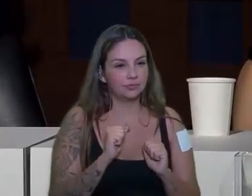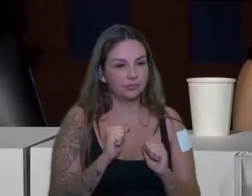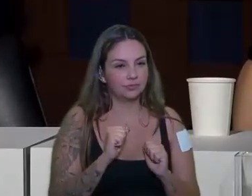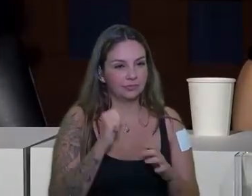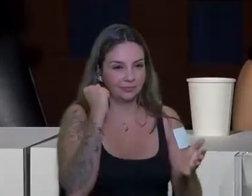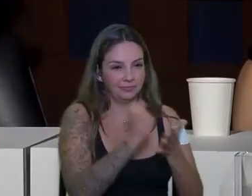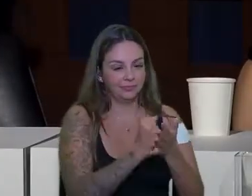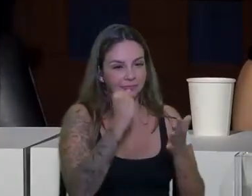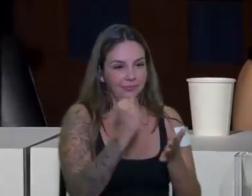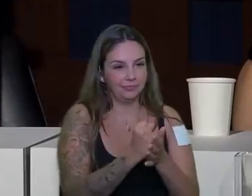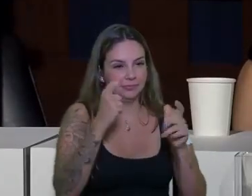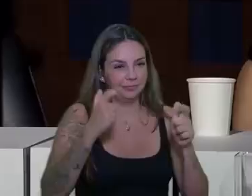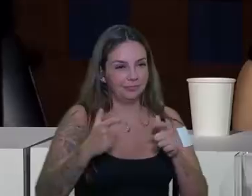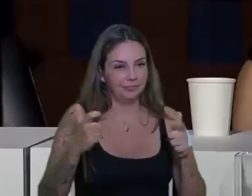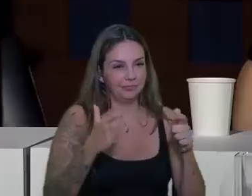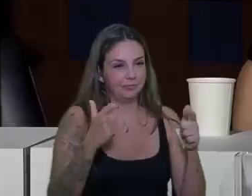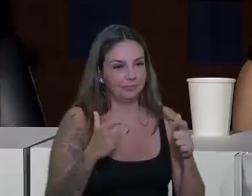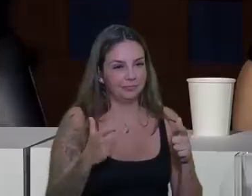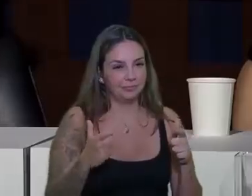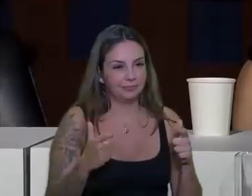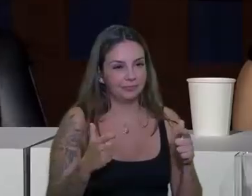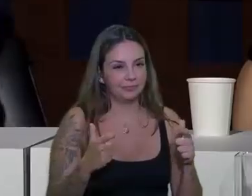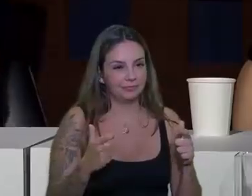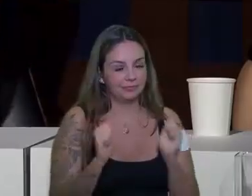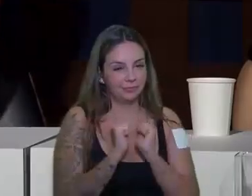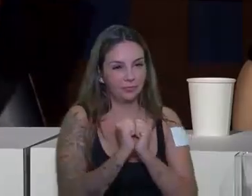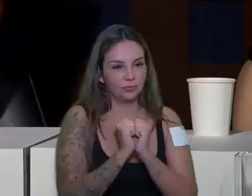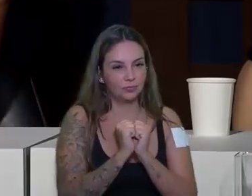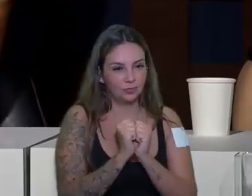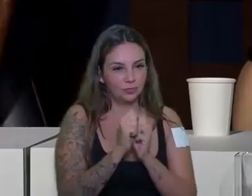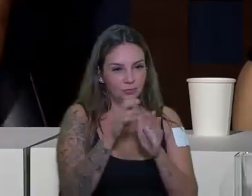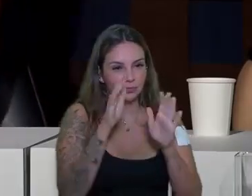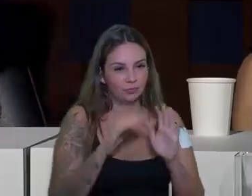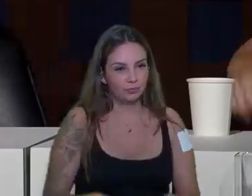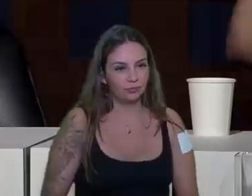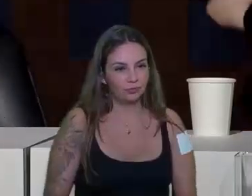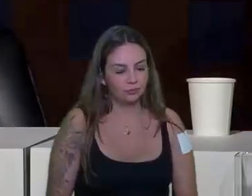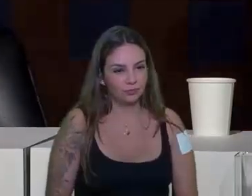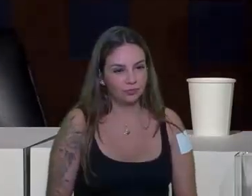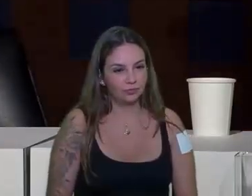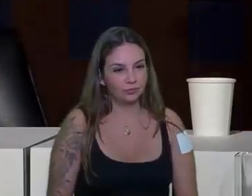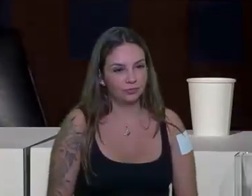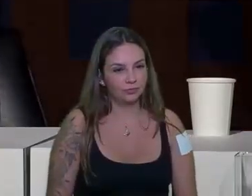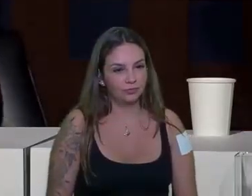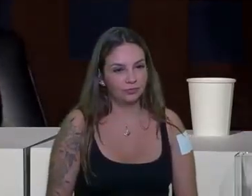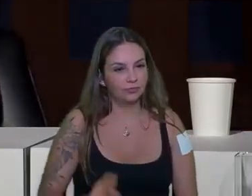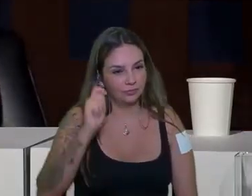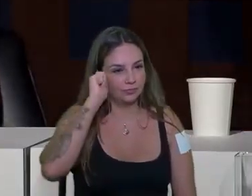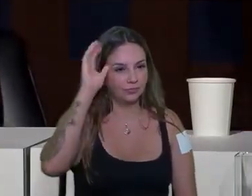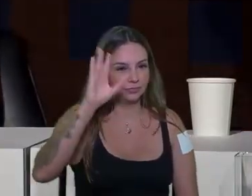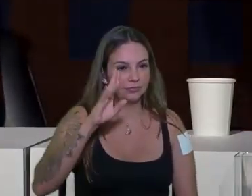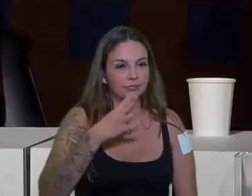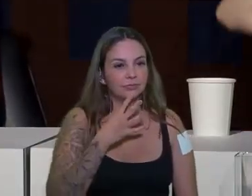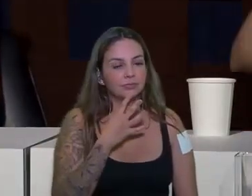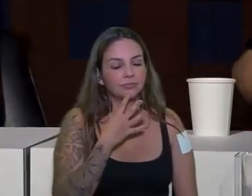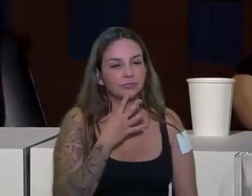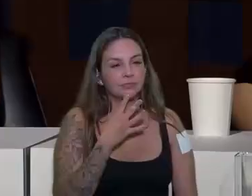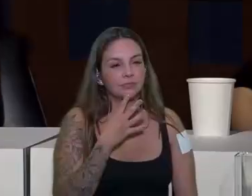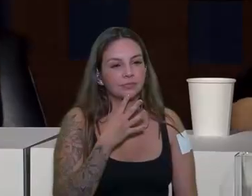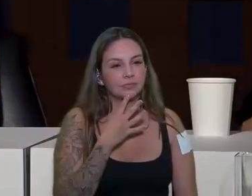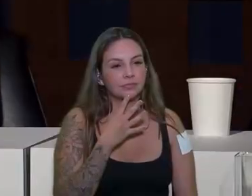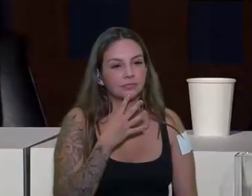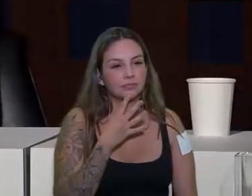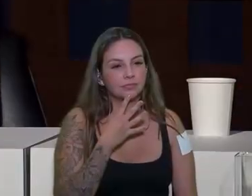estivesse carimbando os lugares, e o mapa para ela acompanhar as civilizações africanas que ela vai conhecendo. Então,